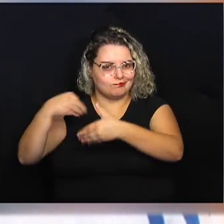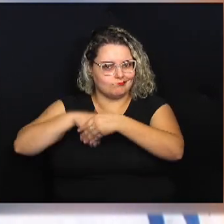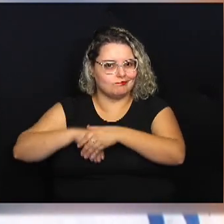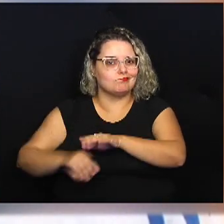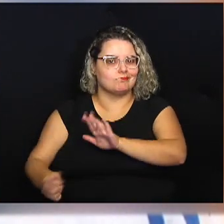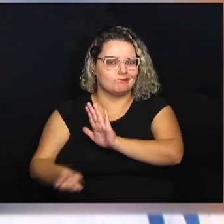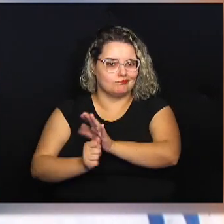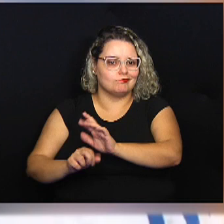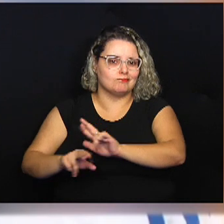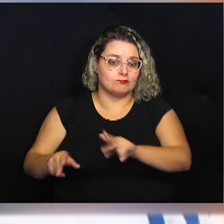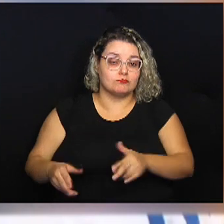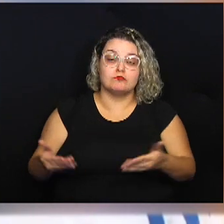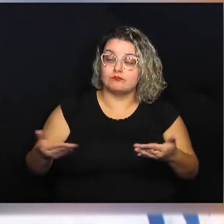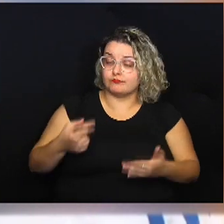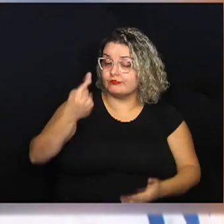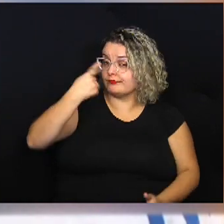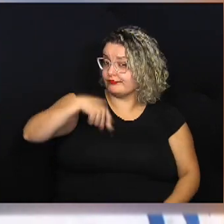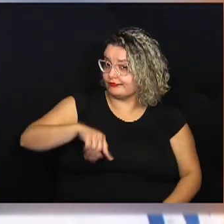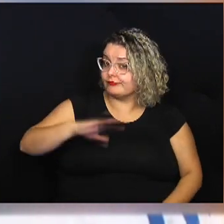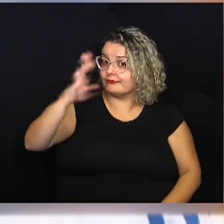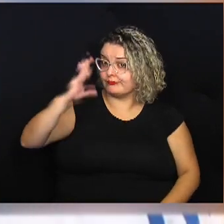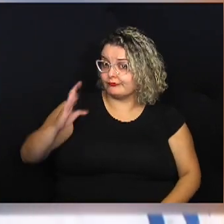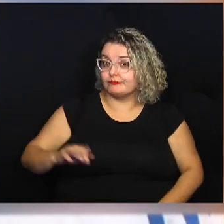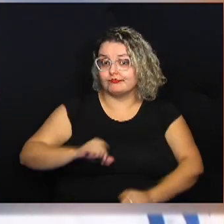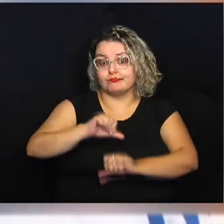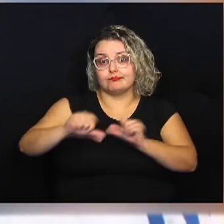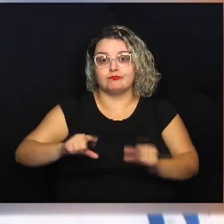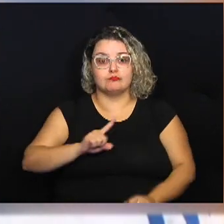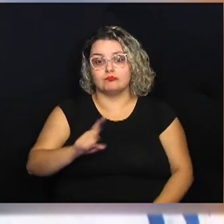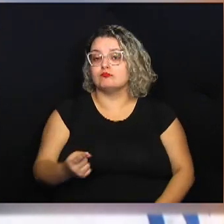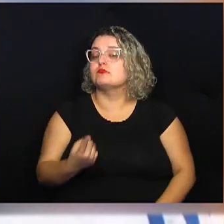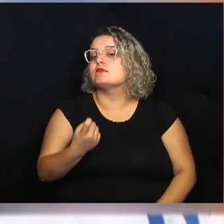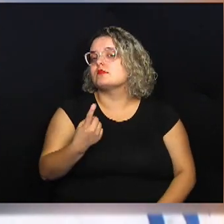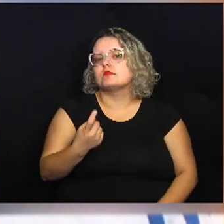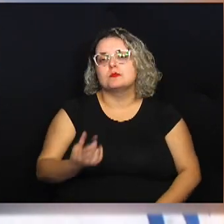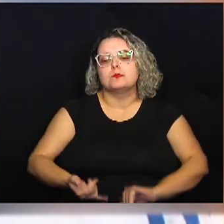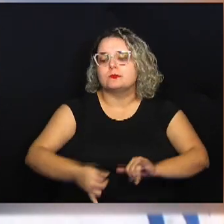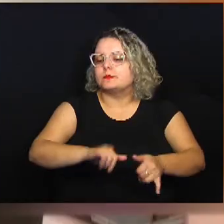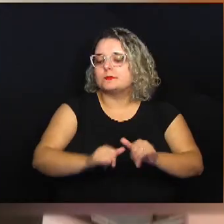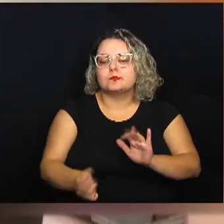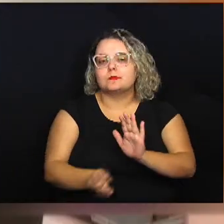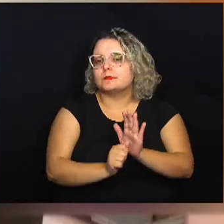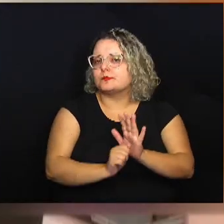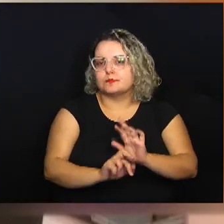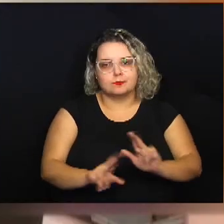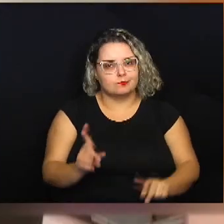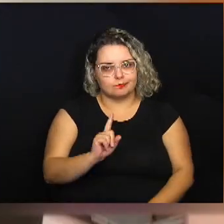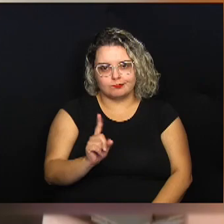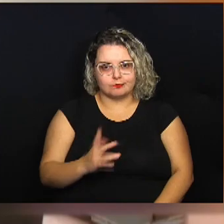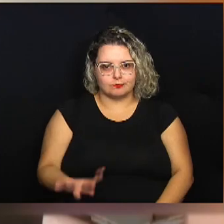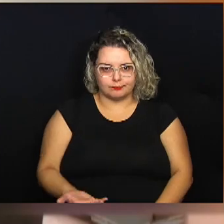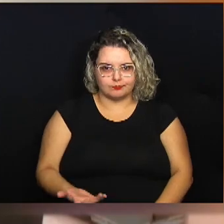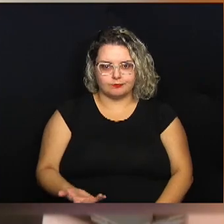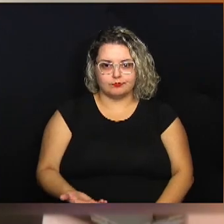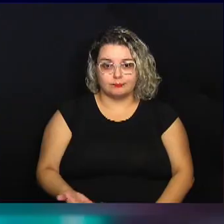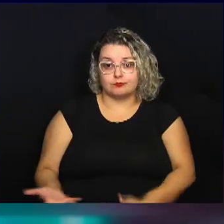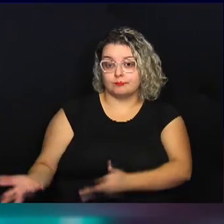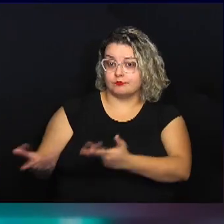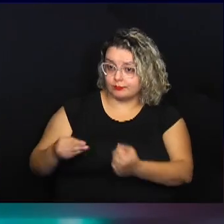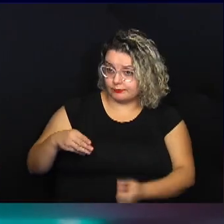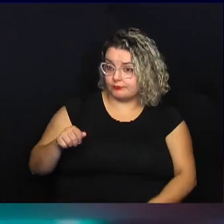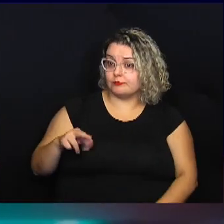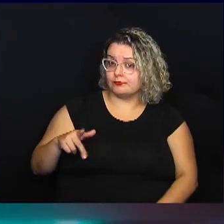hoje o perfil do brasileiro mudou muito, ele não é usuário de uma única substância, de uma única droga. A convidada Márcia